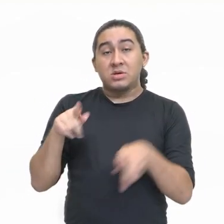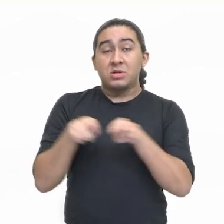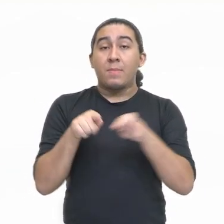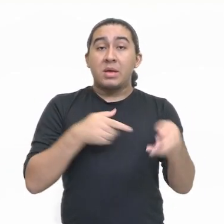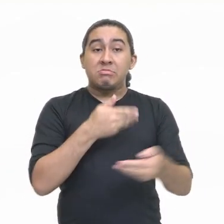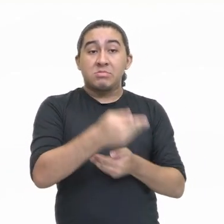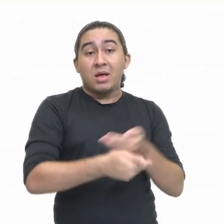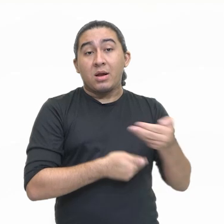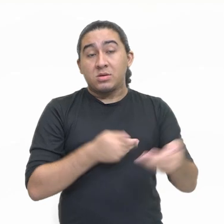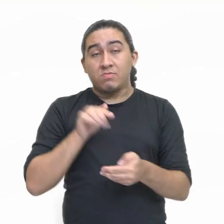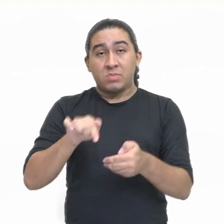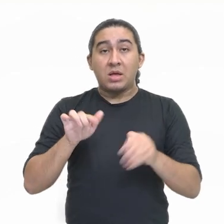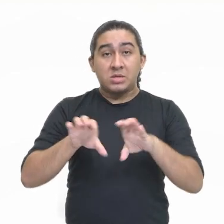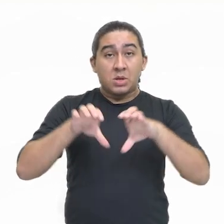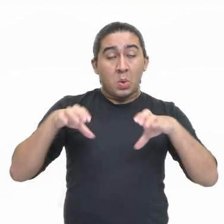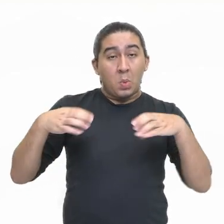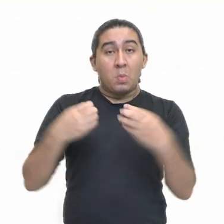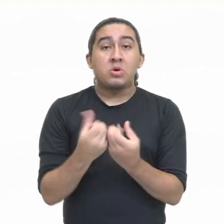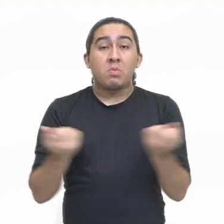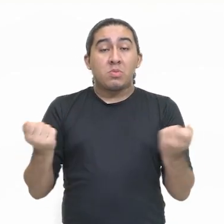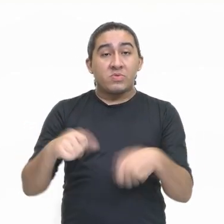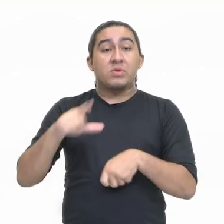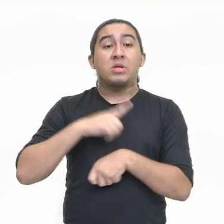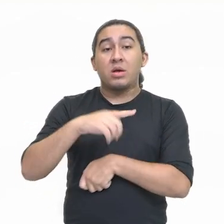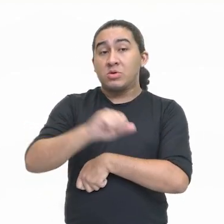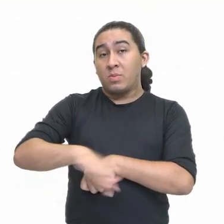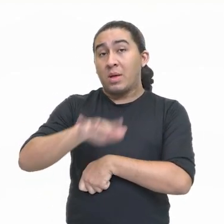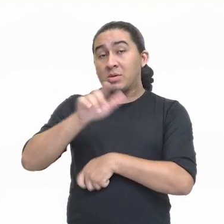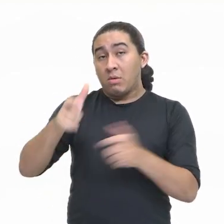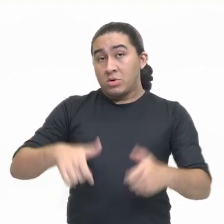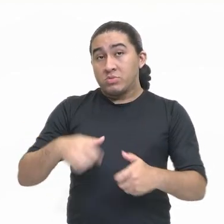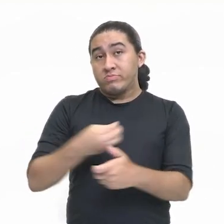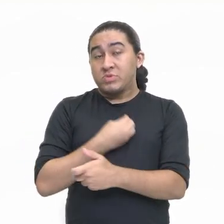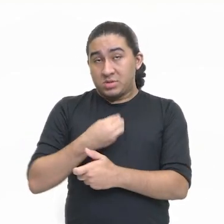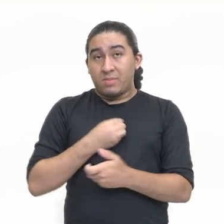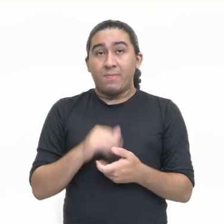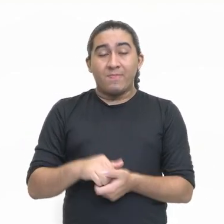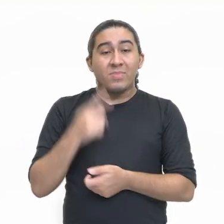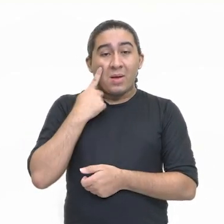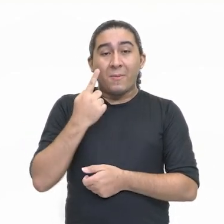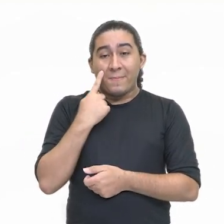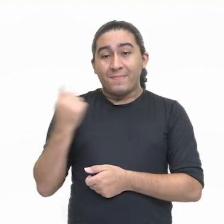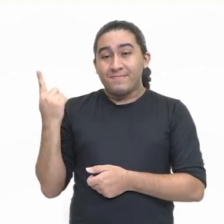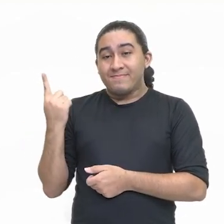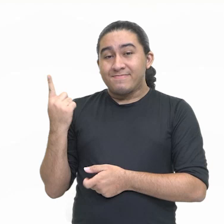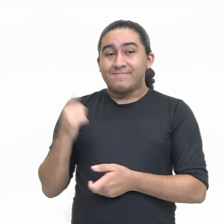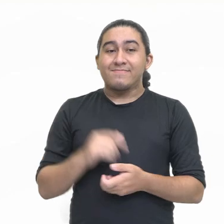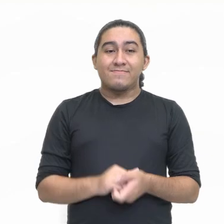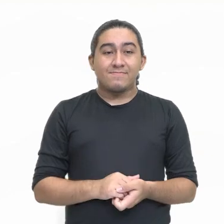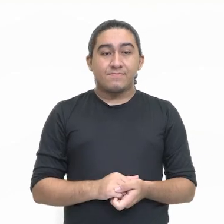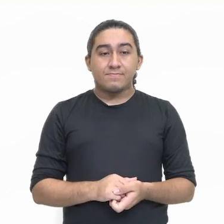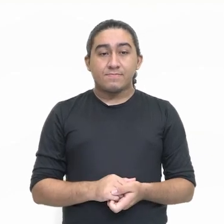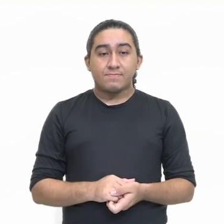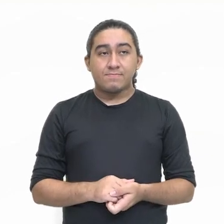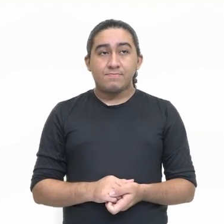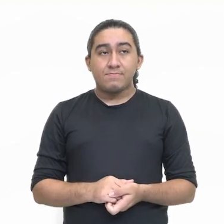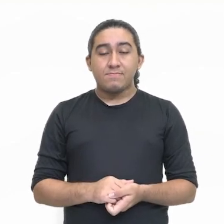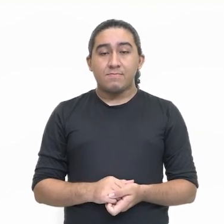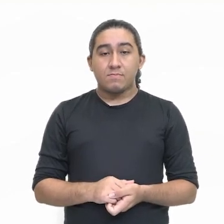interação destas comunidades com o ambiente onde vivem Olha aqui eu vou grifar para vocês